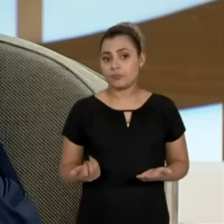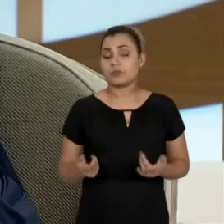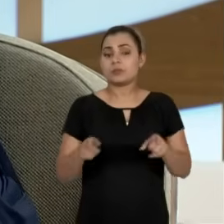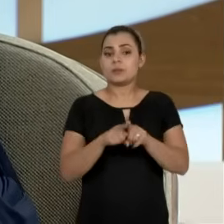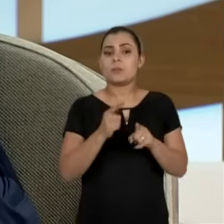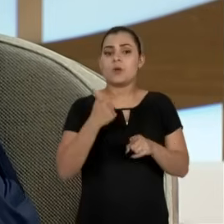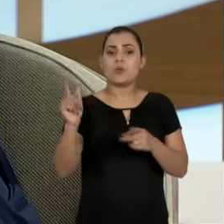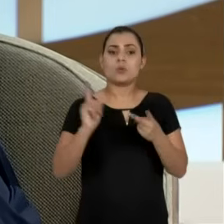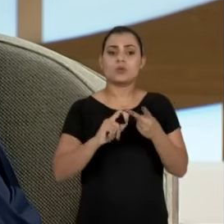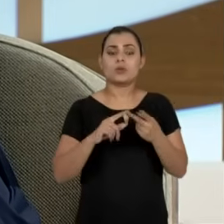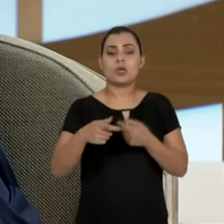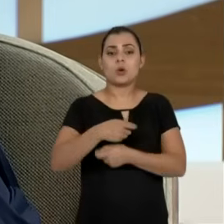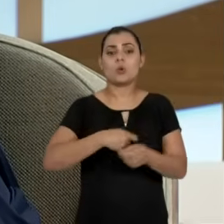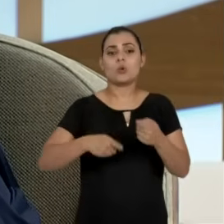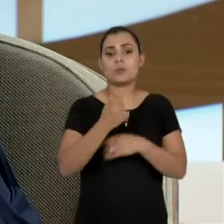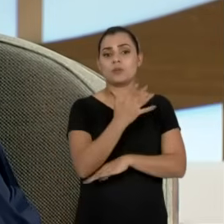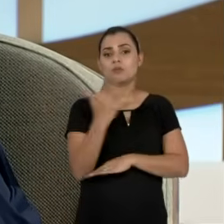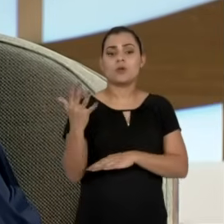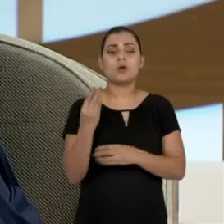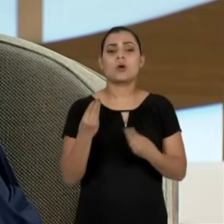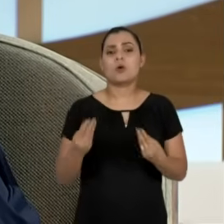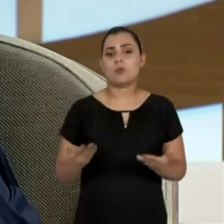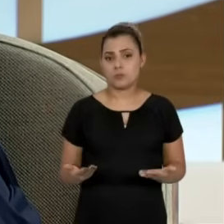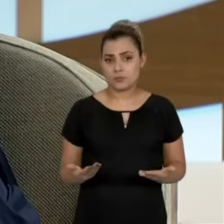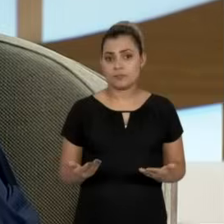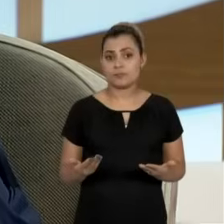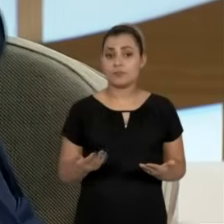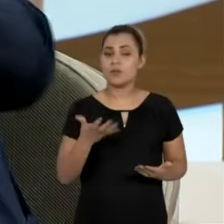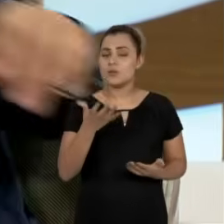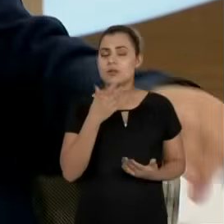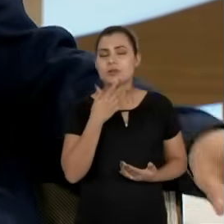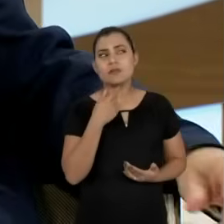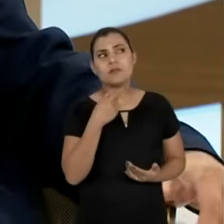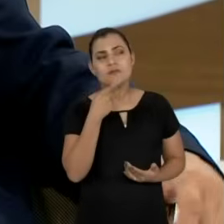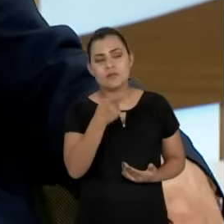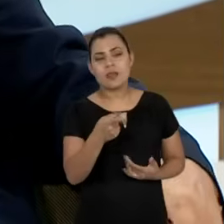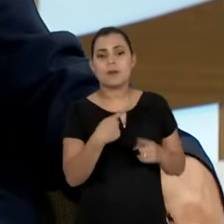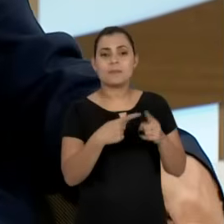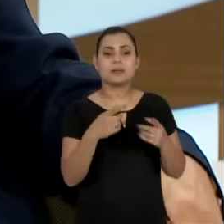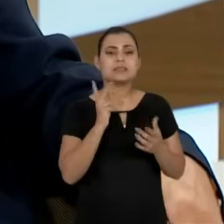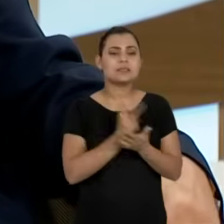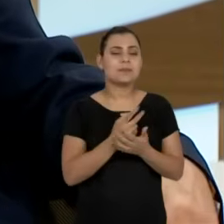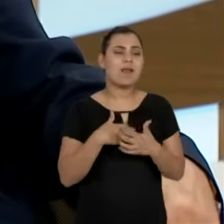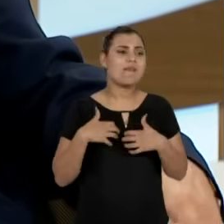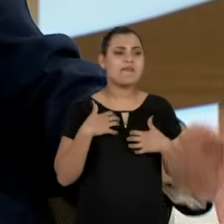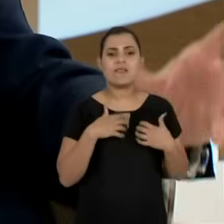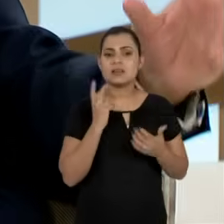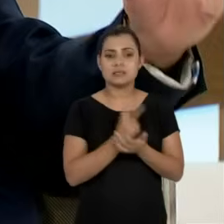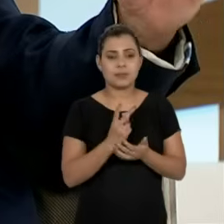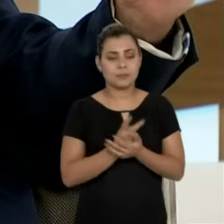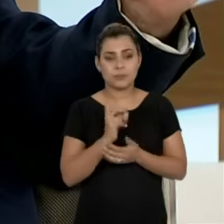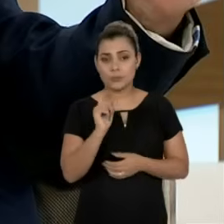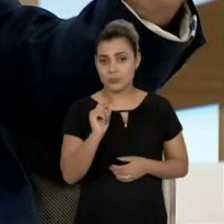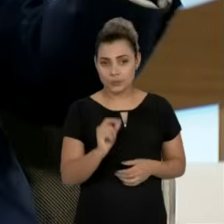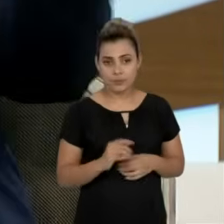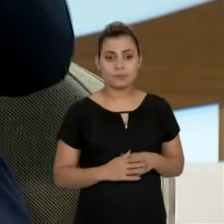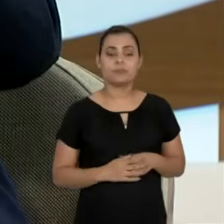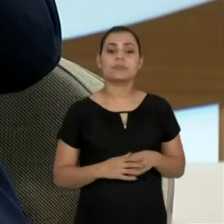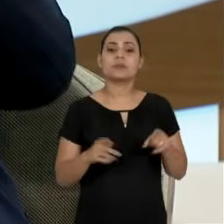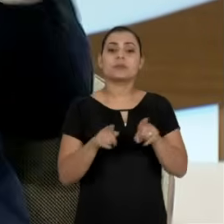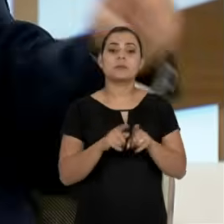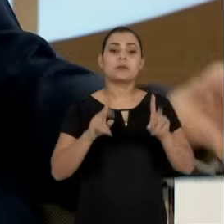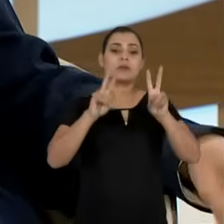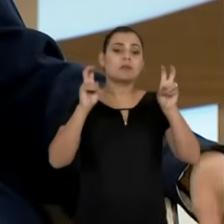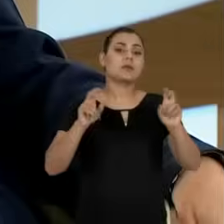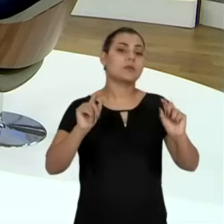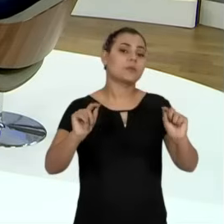Outra quer saber a economia da floresta, né? Agora, eu queria falar uma coisa que sempre me deixa intrigado, essa afirmativa,